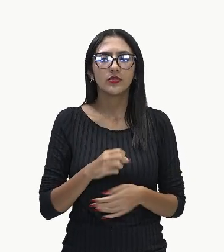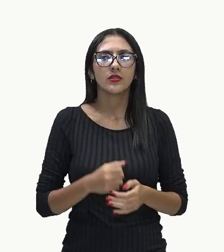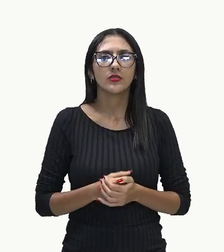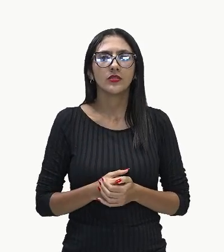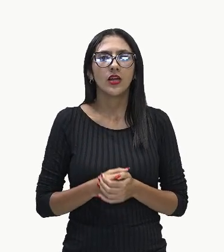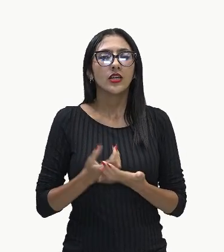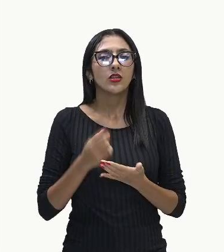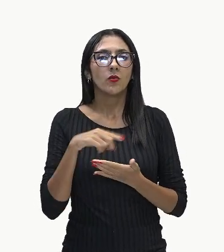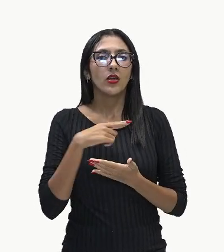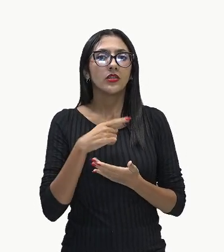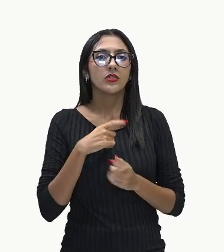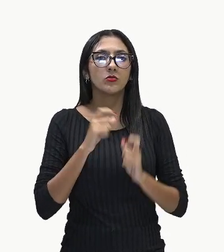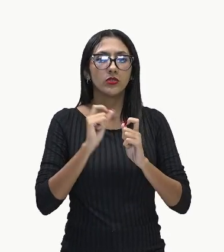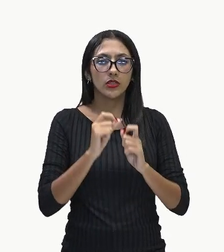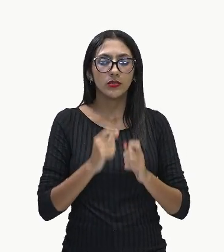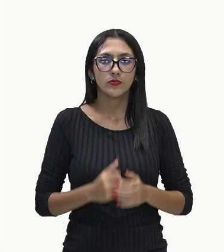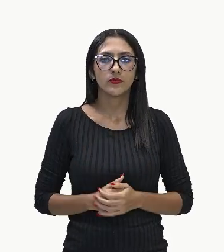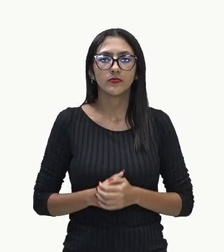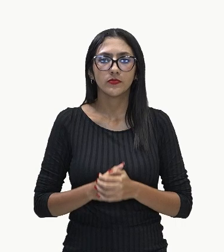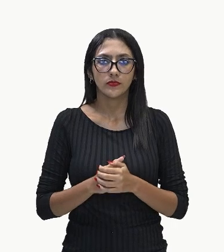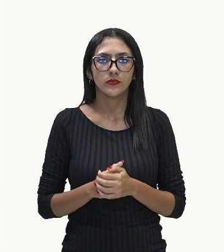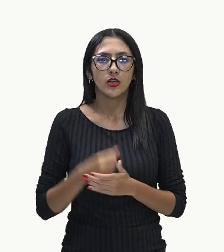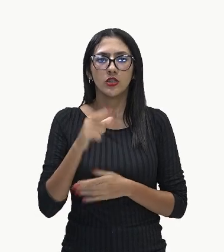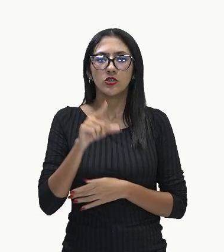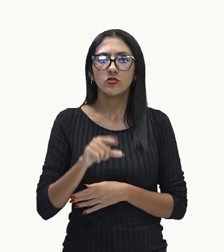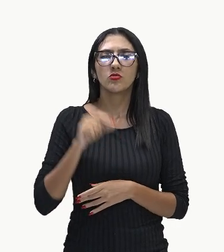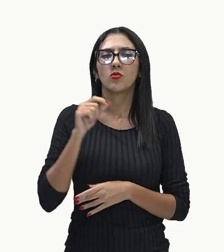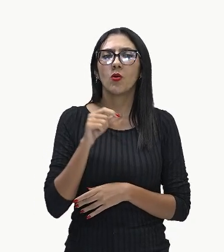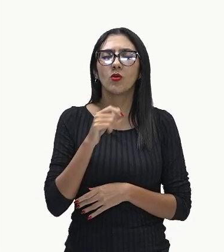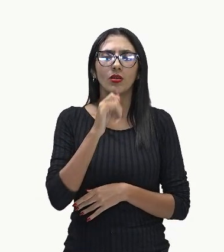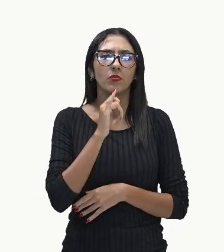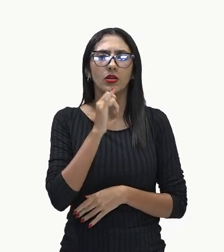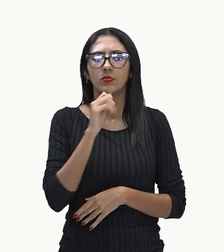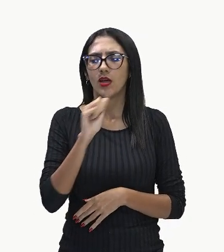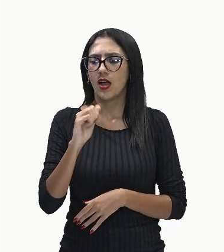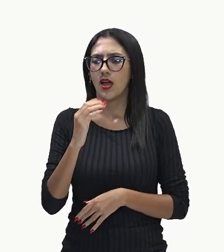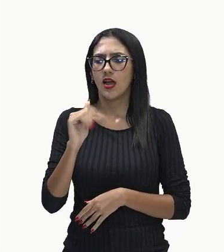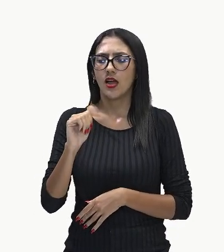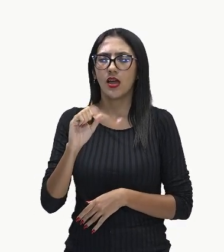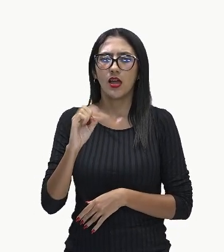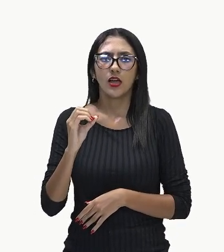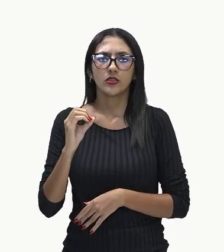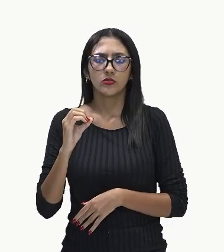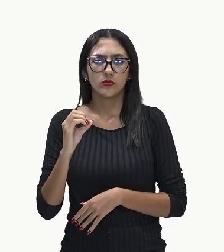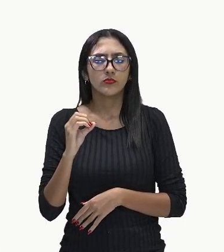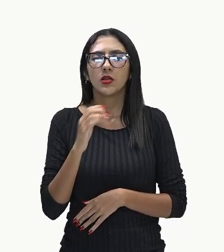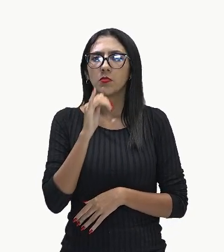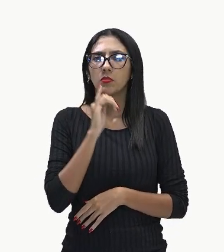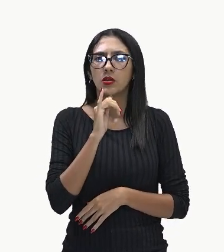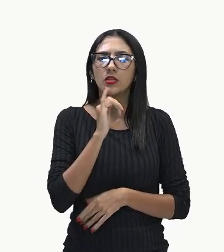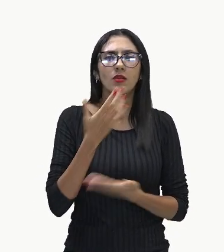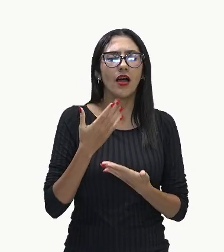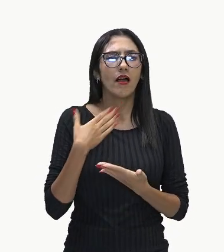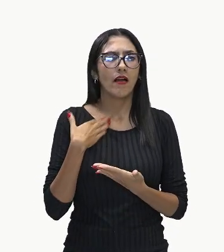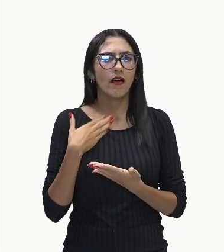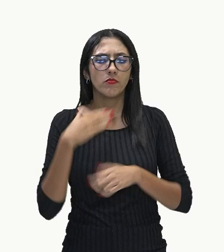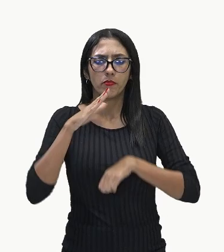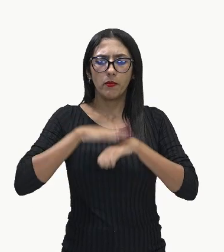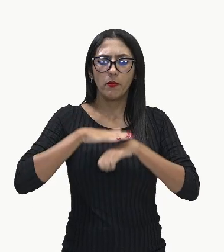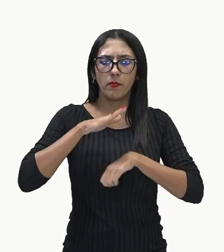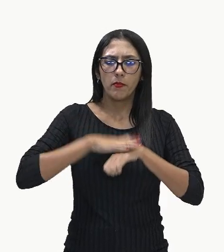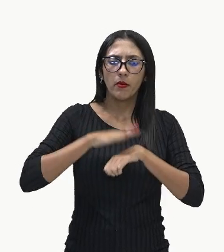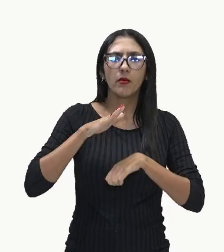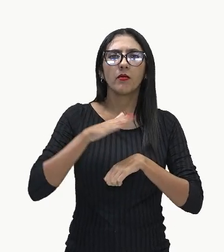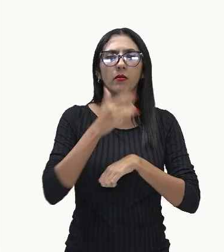vai ser feita ao acaso, tá bom? Você não pode ali, não, eu vou escolher